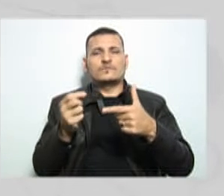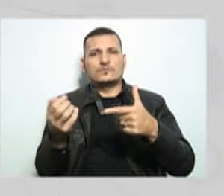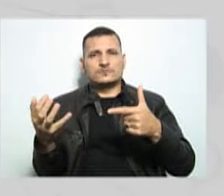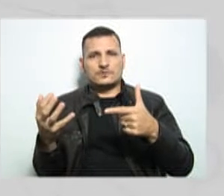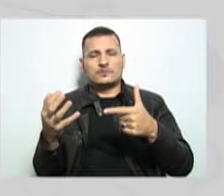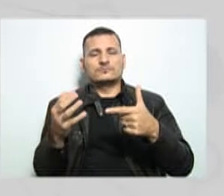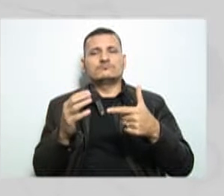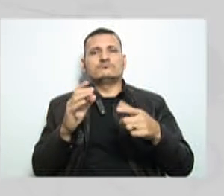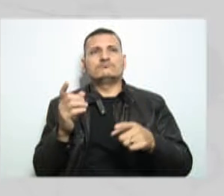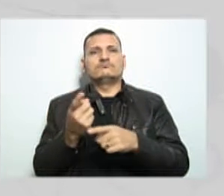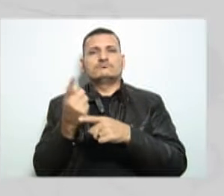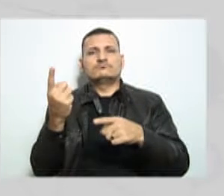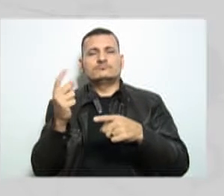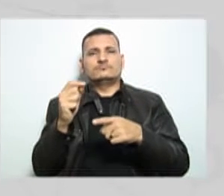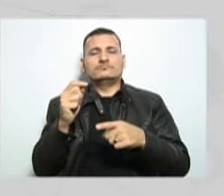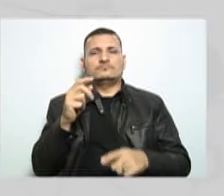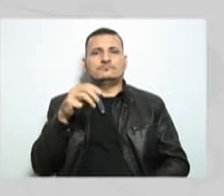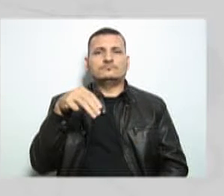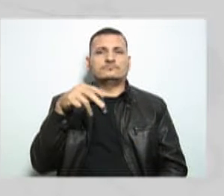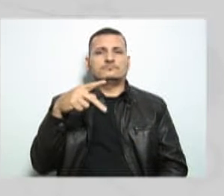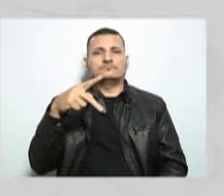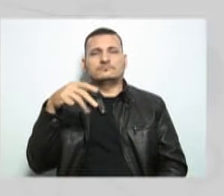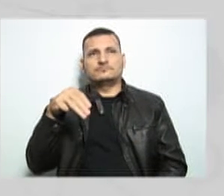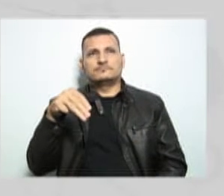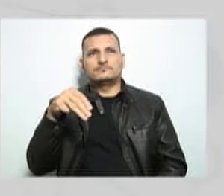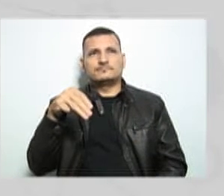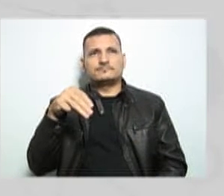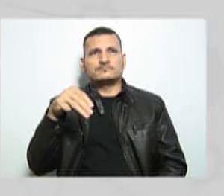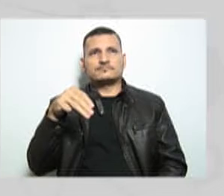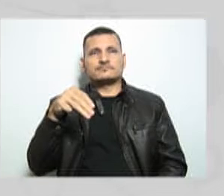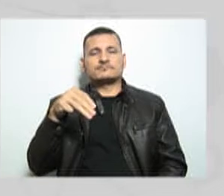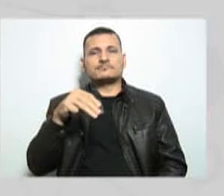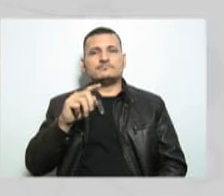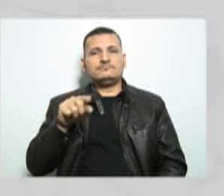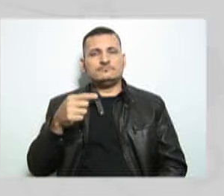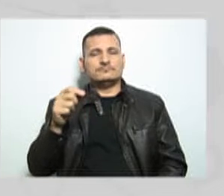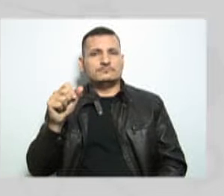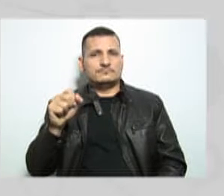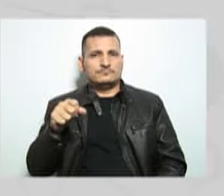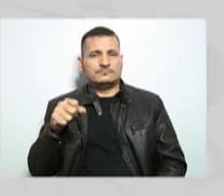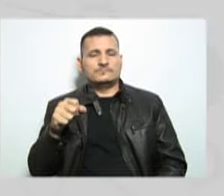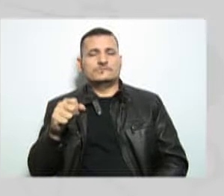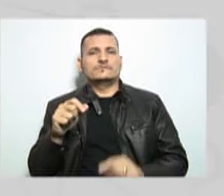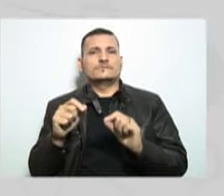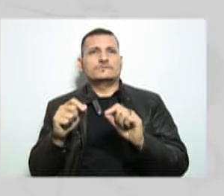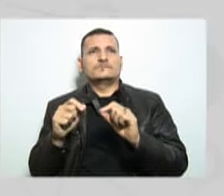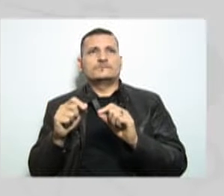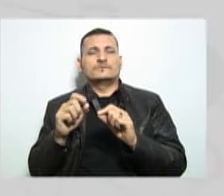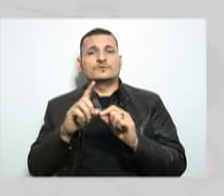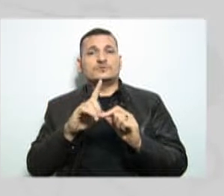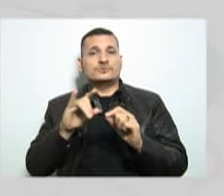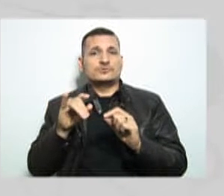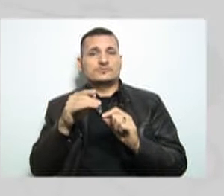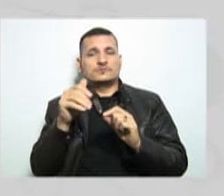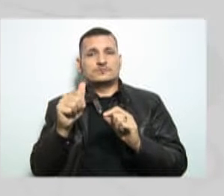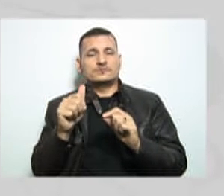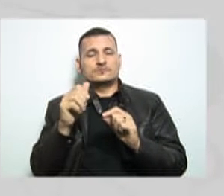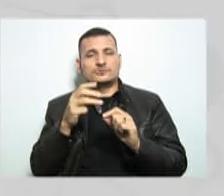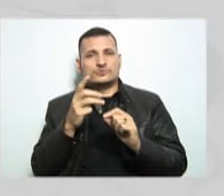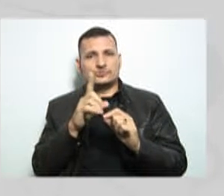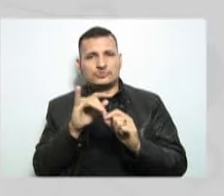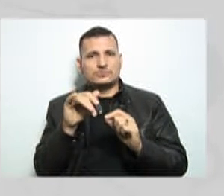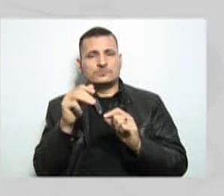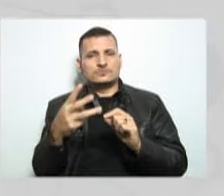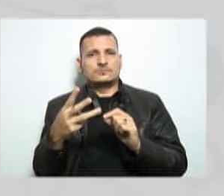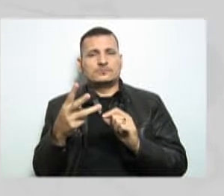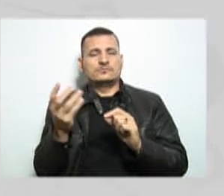média ponderada. Aí sim, eu vou dar saída no dia 3 de 50 unidades ao